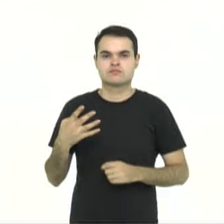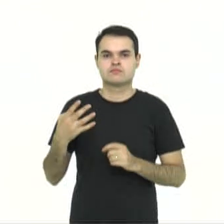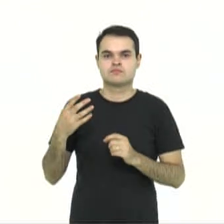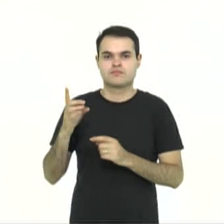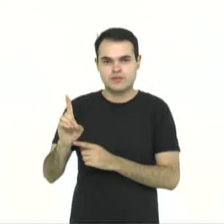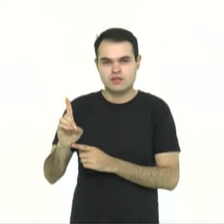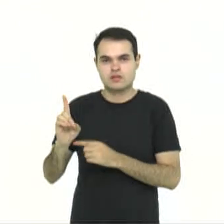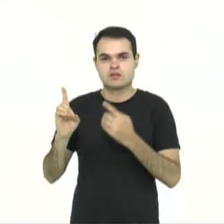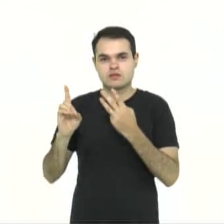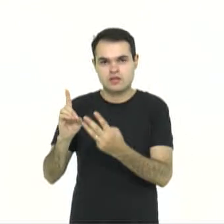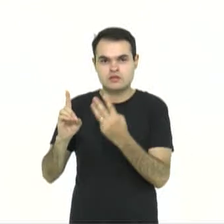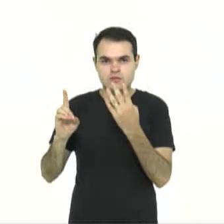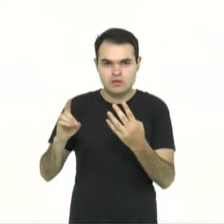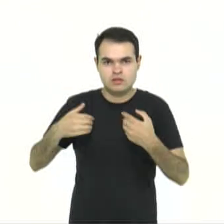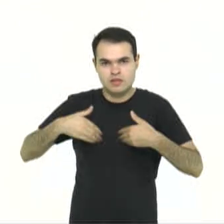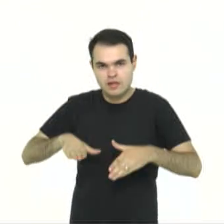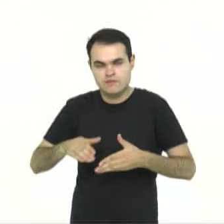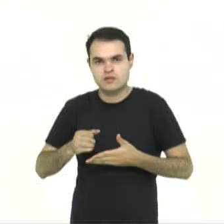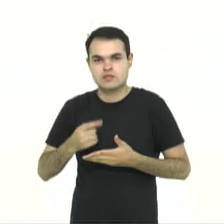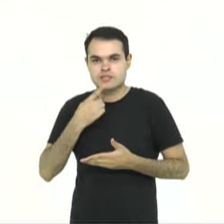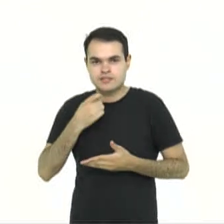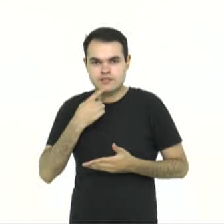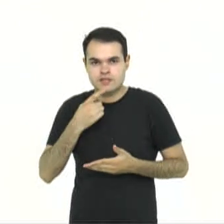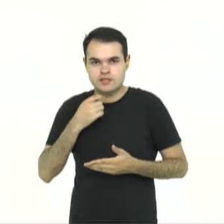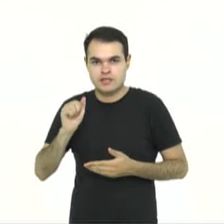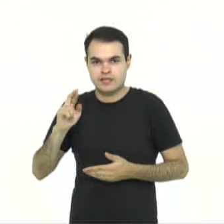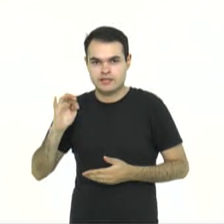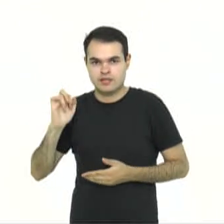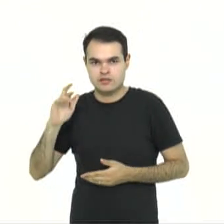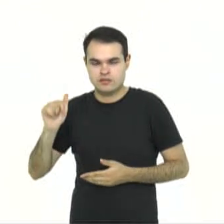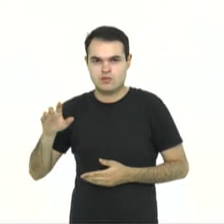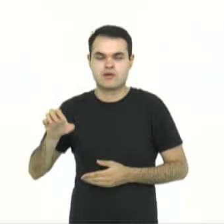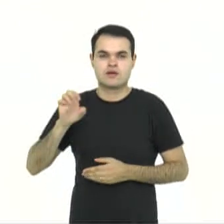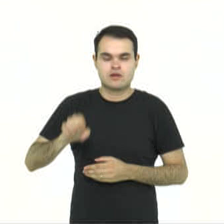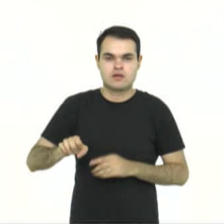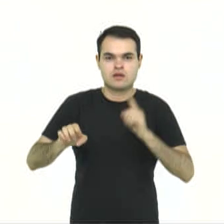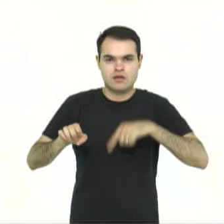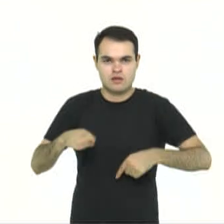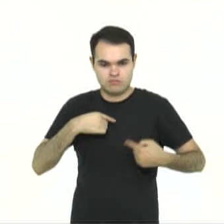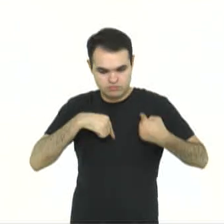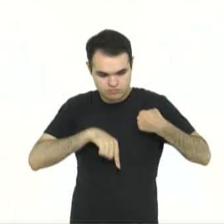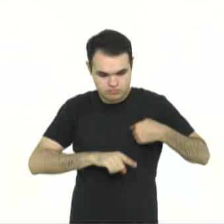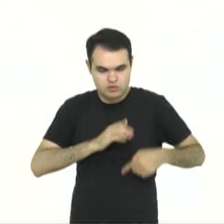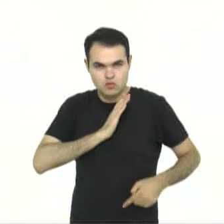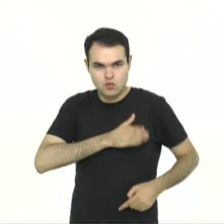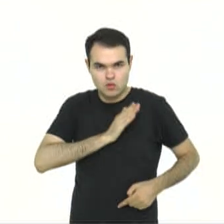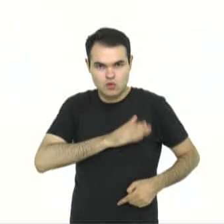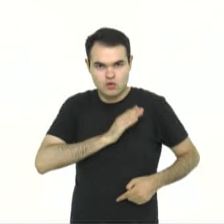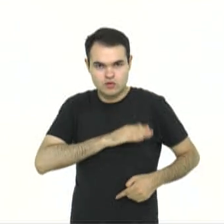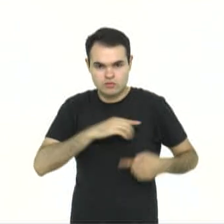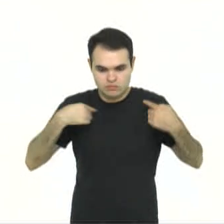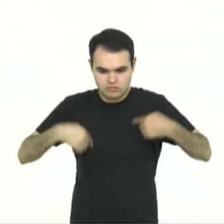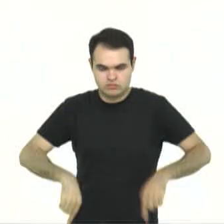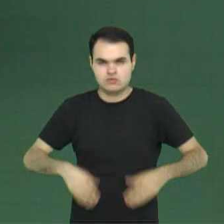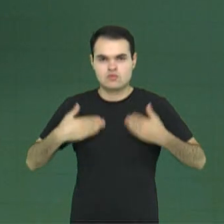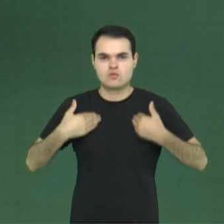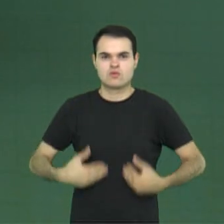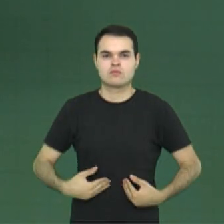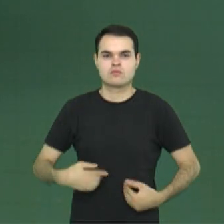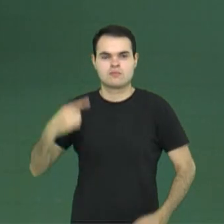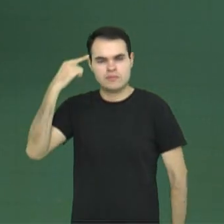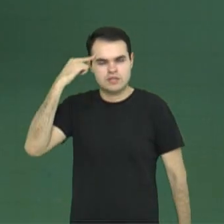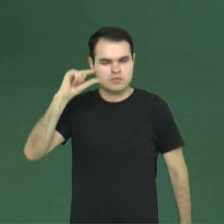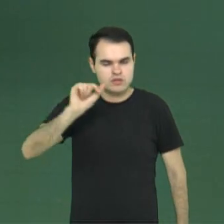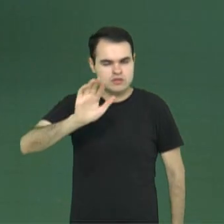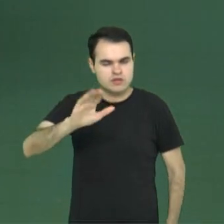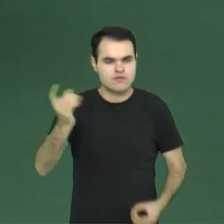4 transportam o sangue arterial. E alternativa E, 4 é uma artéria que leva o sangue do coração para as demais partes do corpo. Pensa só um